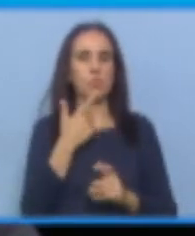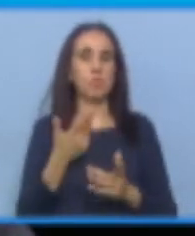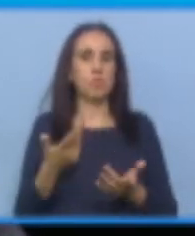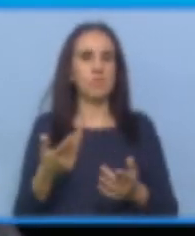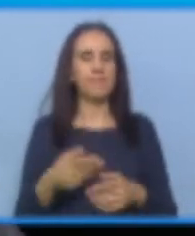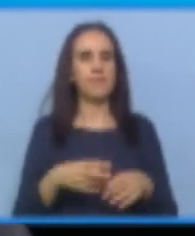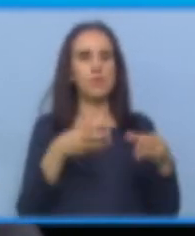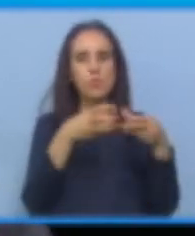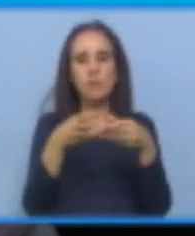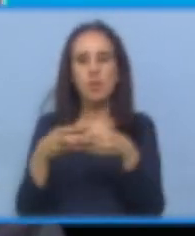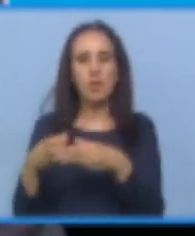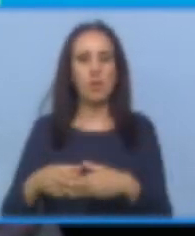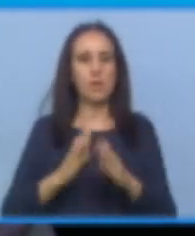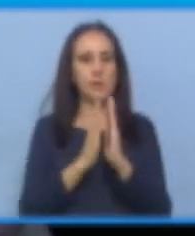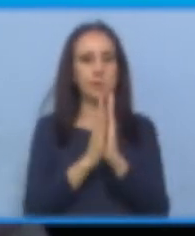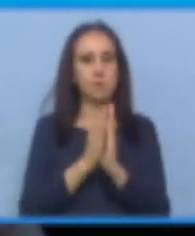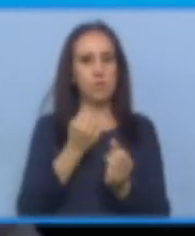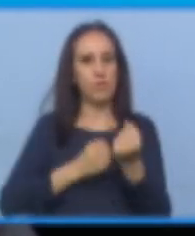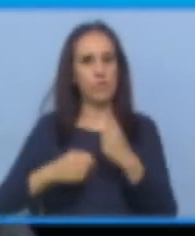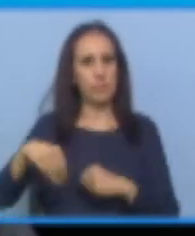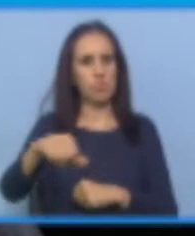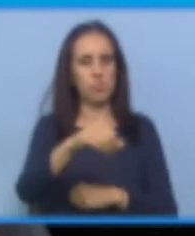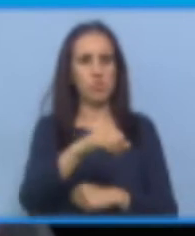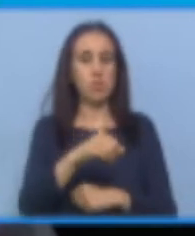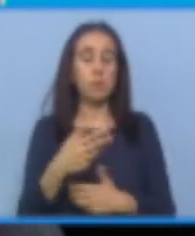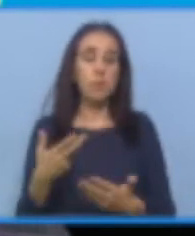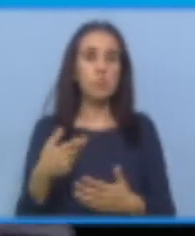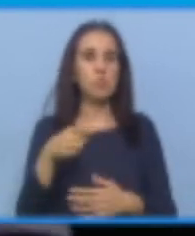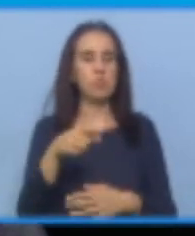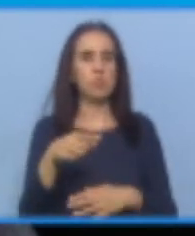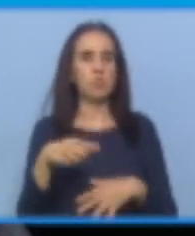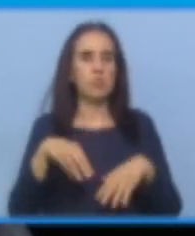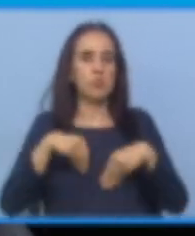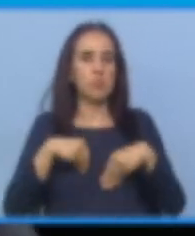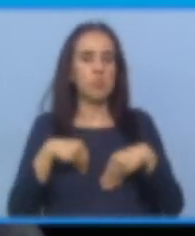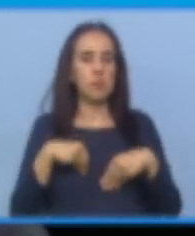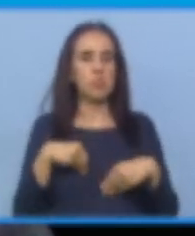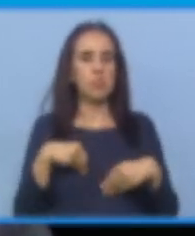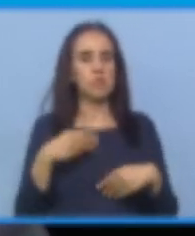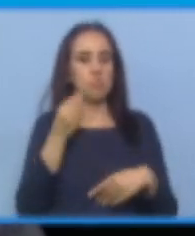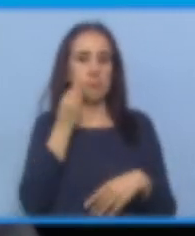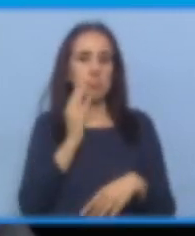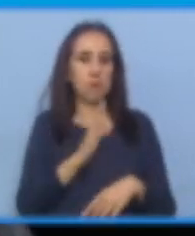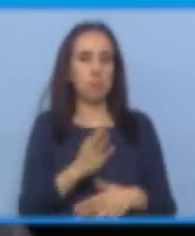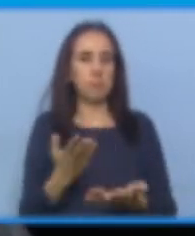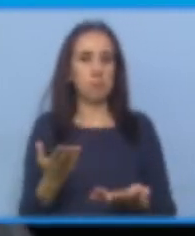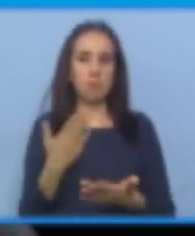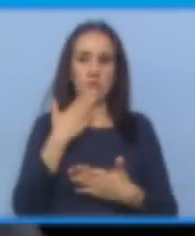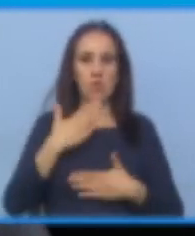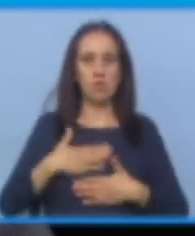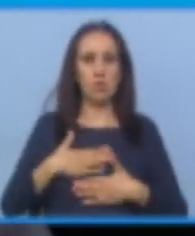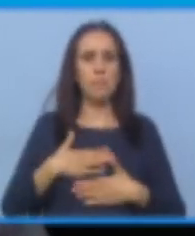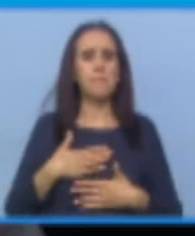as comunidades, as paróquias, os movimentos assumissem este subsídio, que